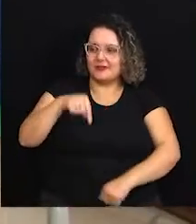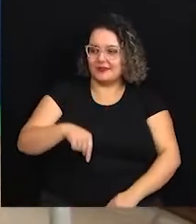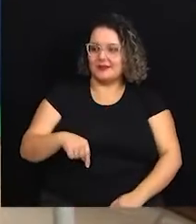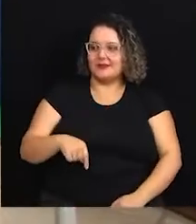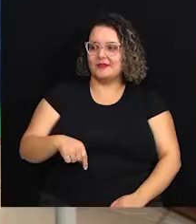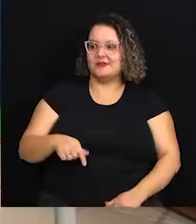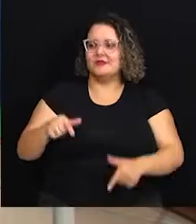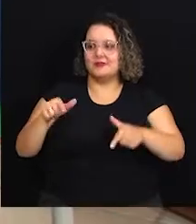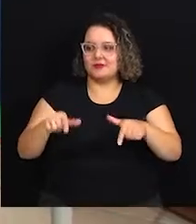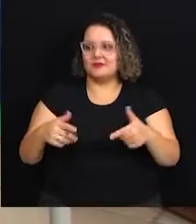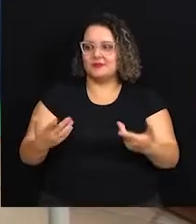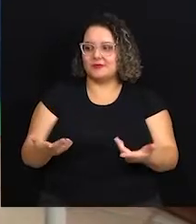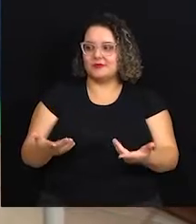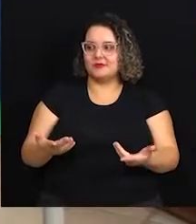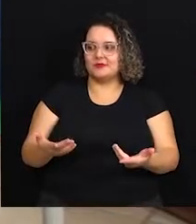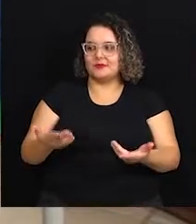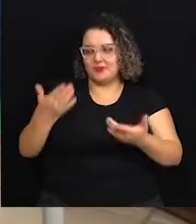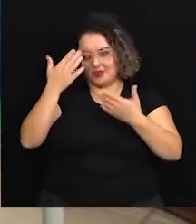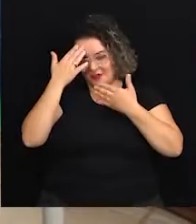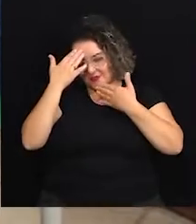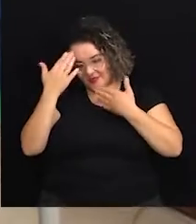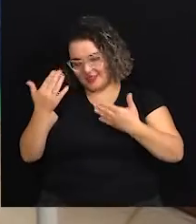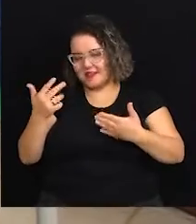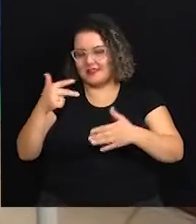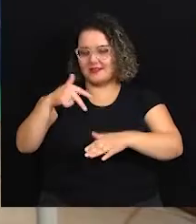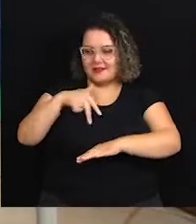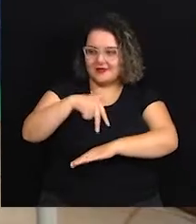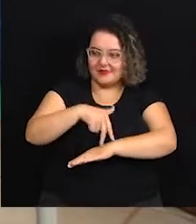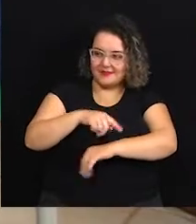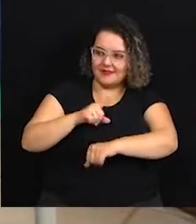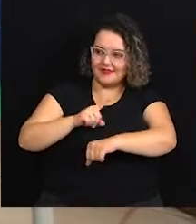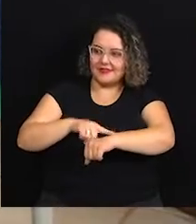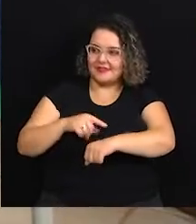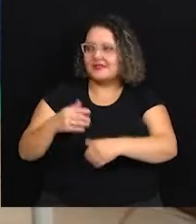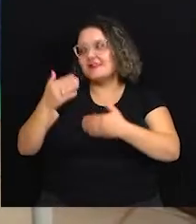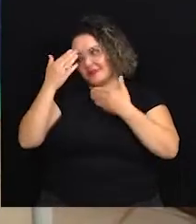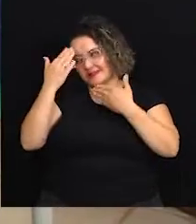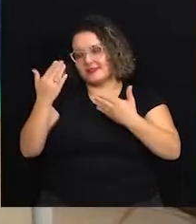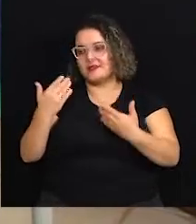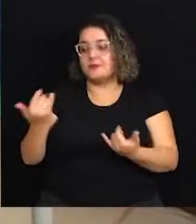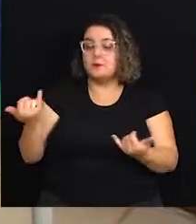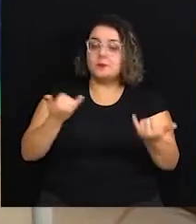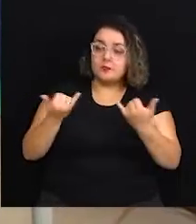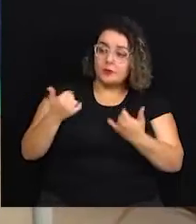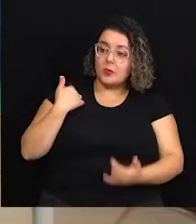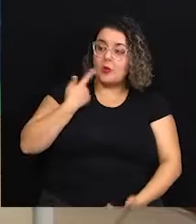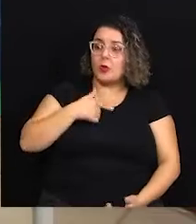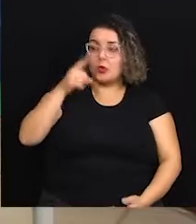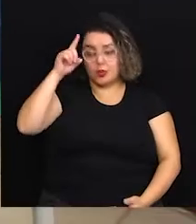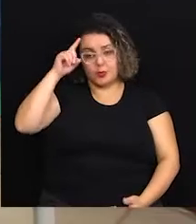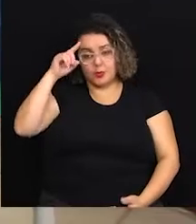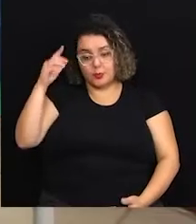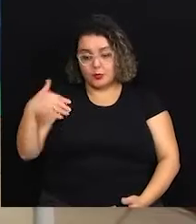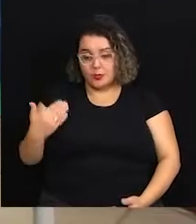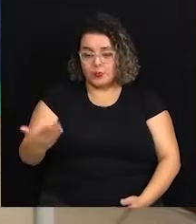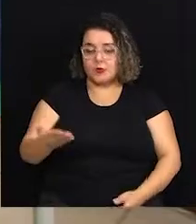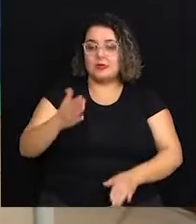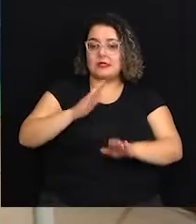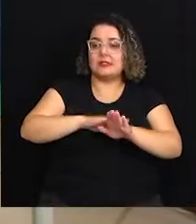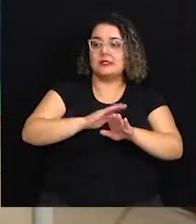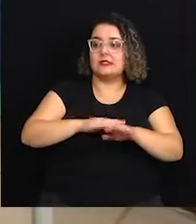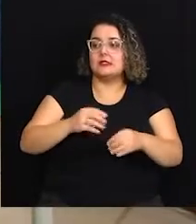do espaço. Obrigada pelo seu tempo, Eliane. Eu agradeço. Conta um pouco para a gente sobre o dia a dia daqui, as